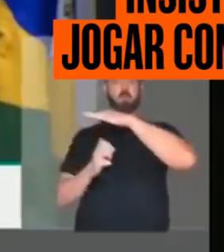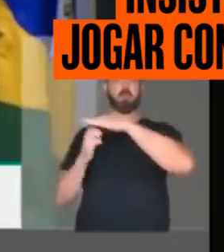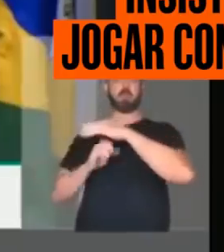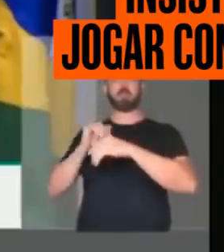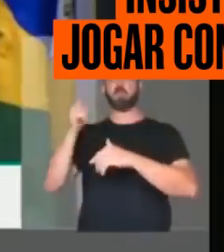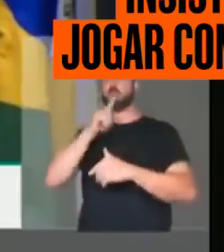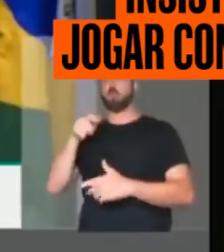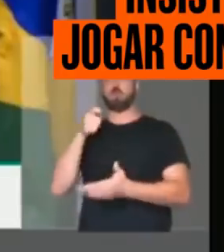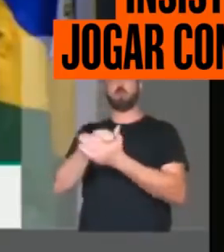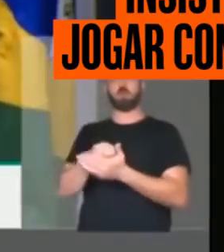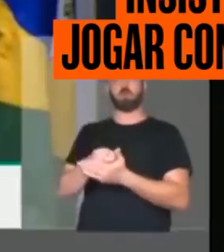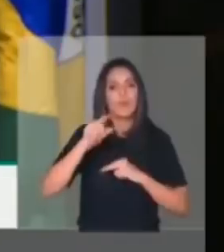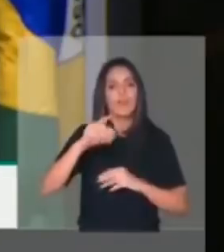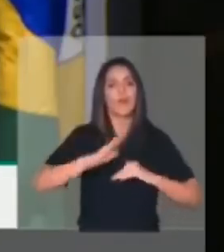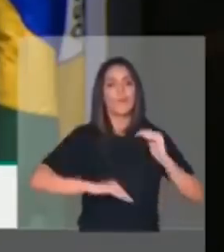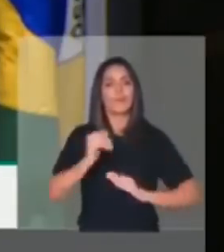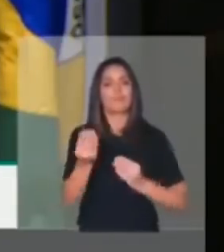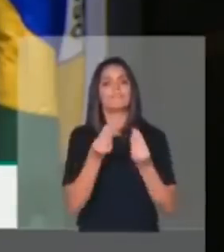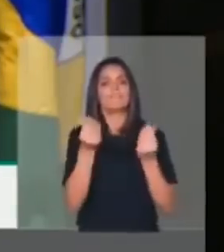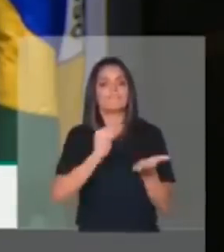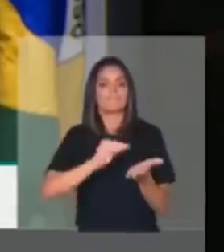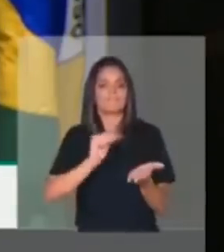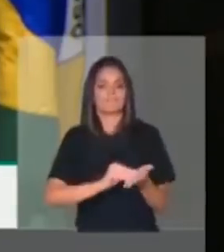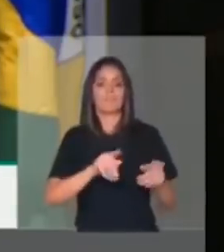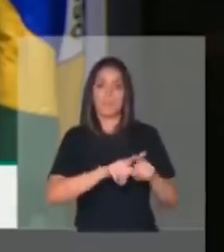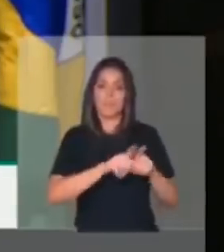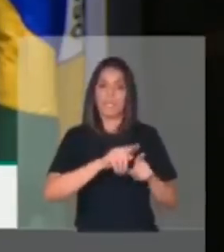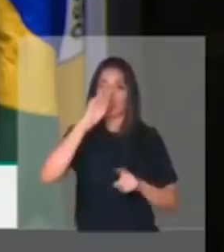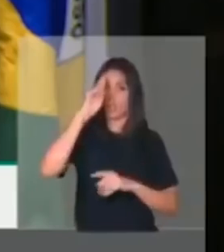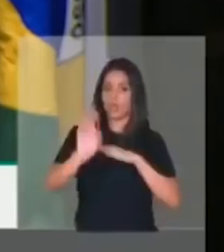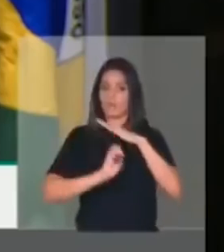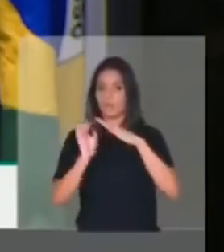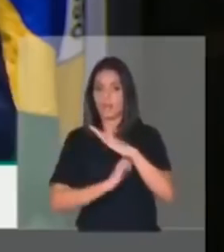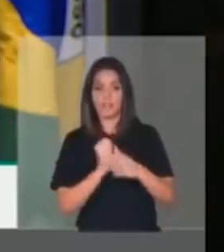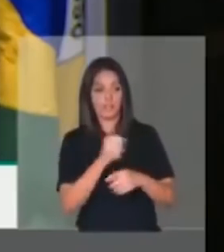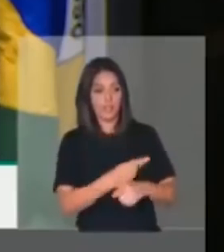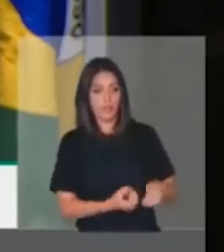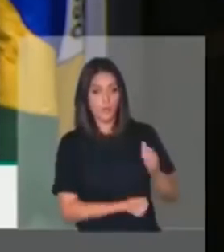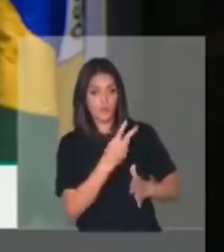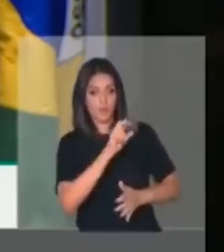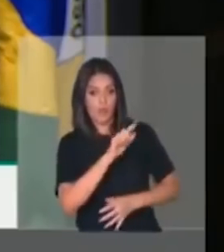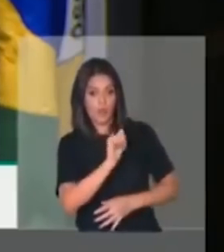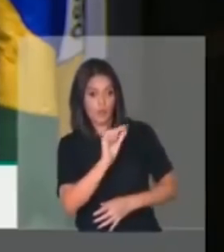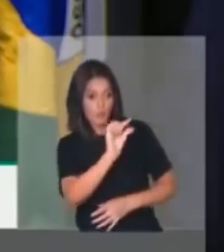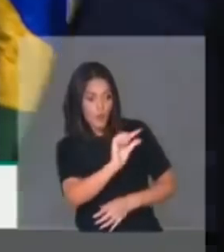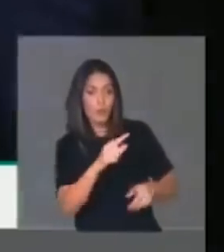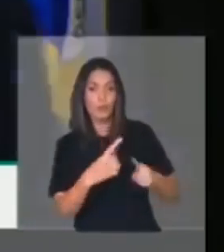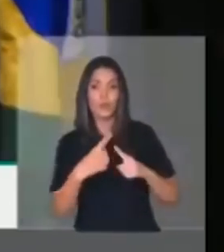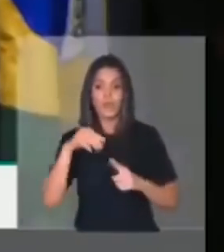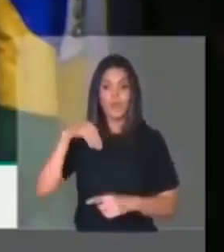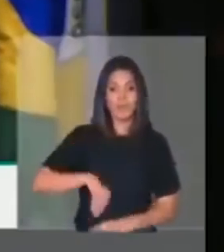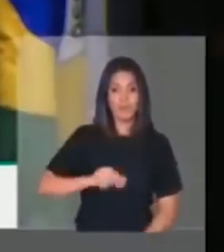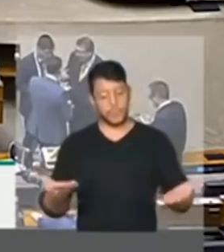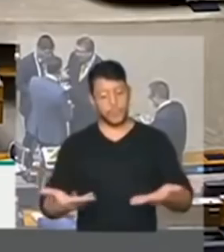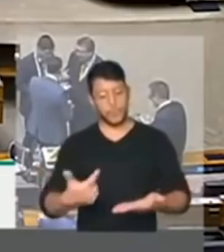não consegue pagar o seu ICMS. Os nossos empregadores estão gerando menos empregos e menos renda pela incompetência